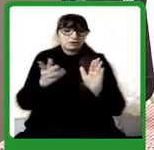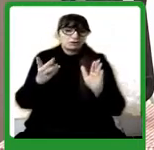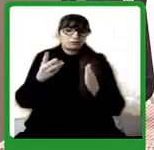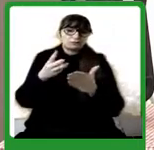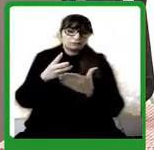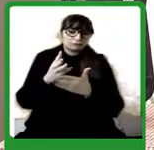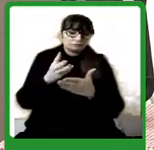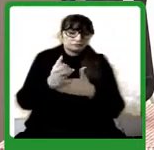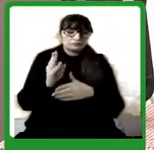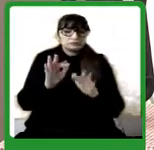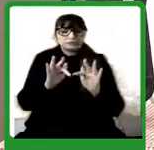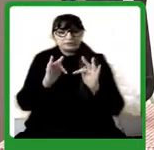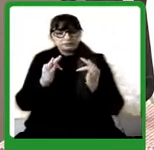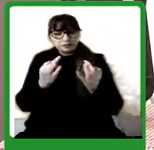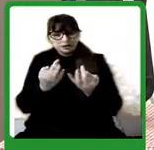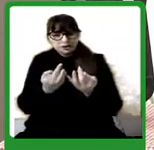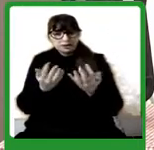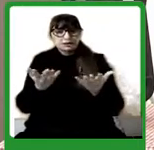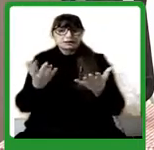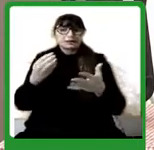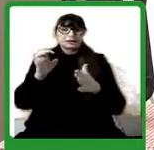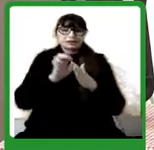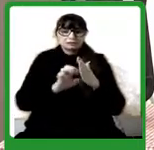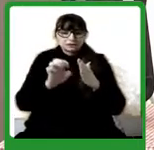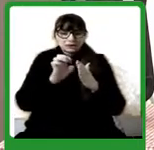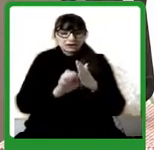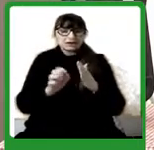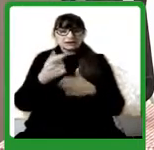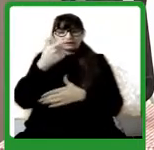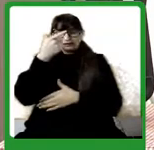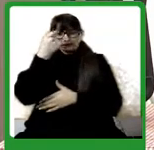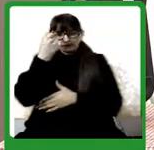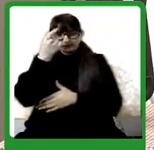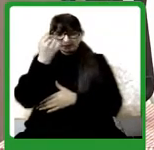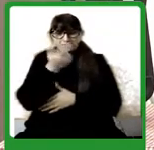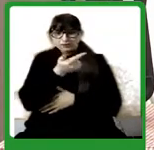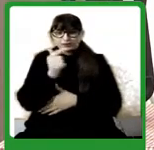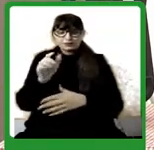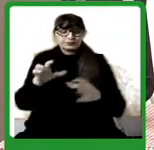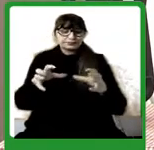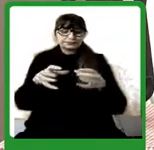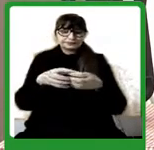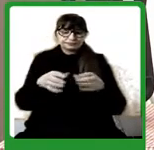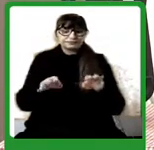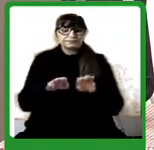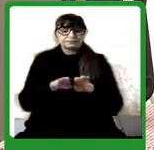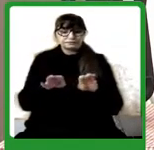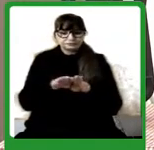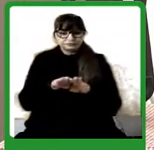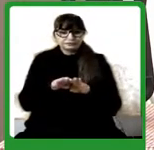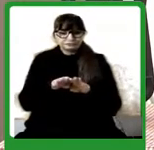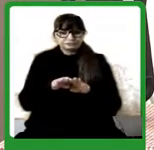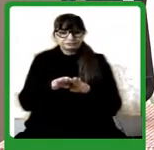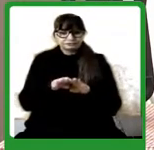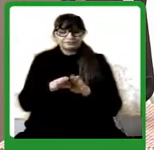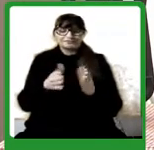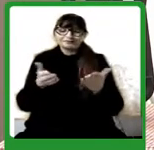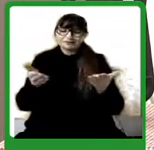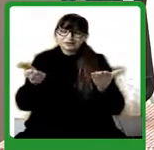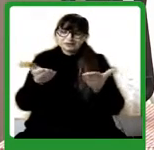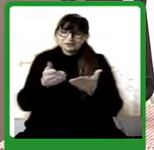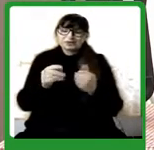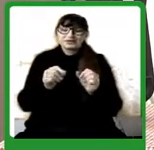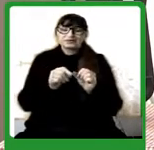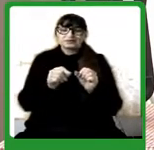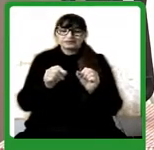família, na firma, na faculdade e outros grupos de WhatsApp. Pelos palcos, realiza